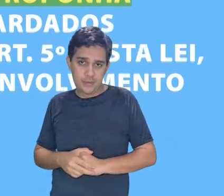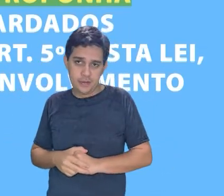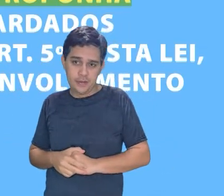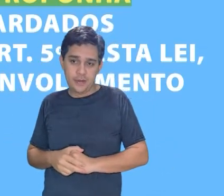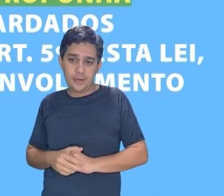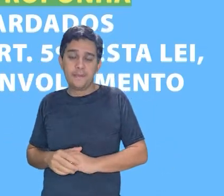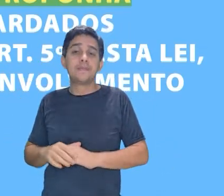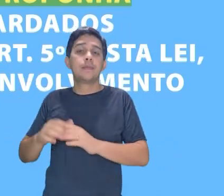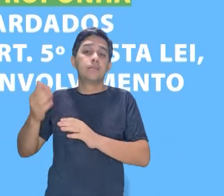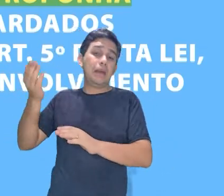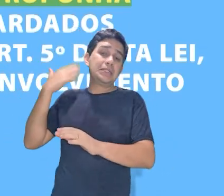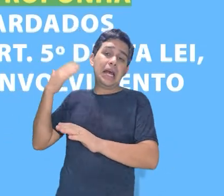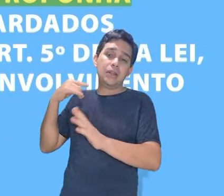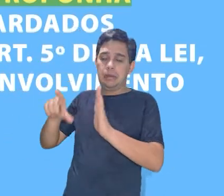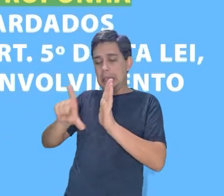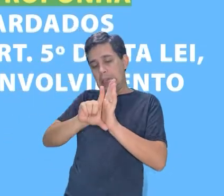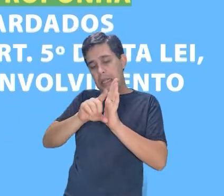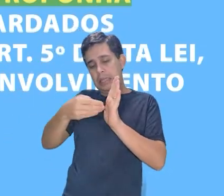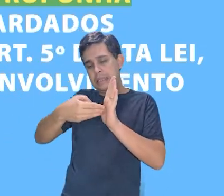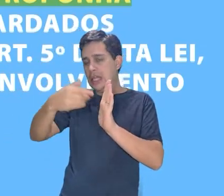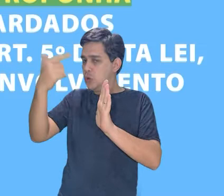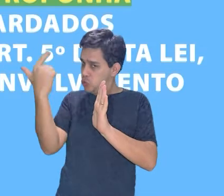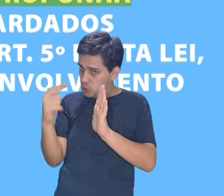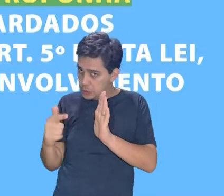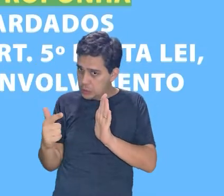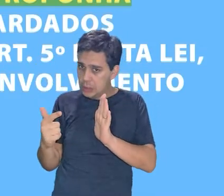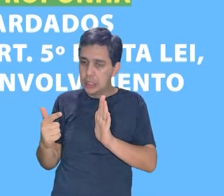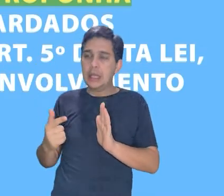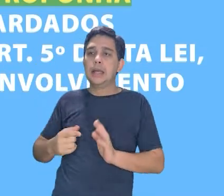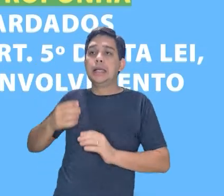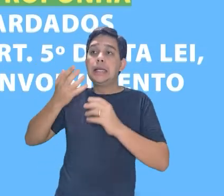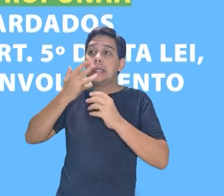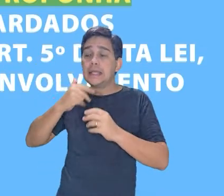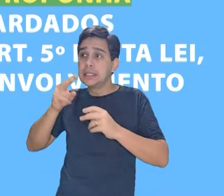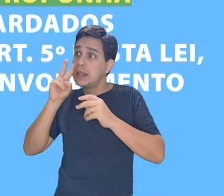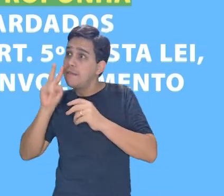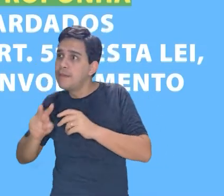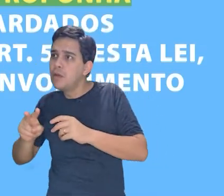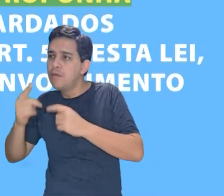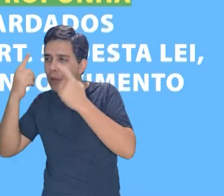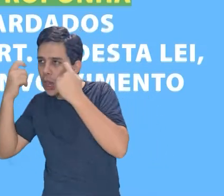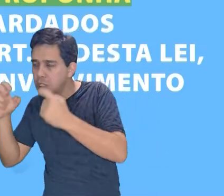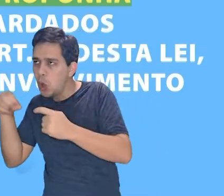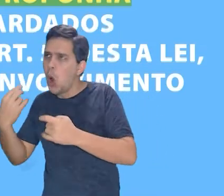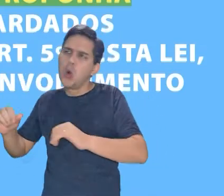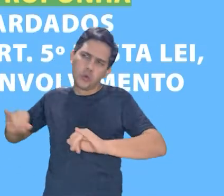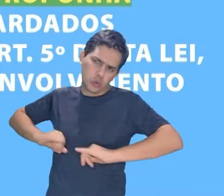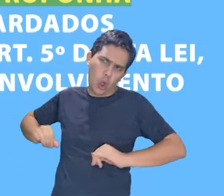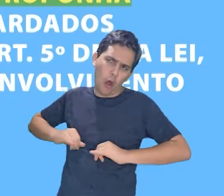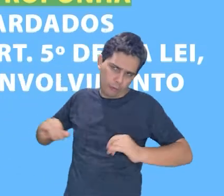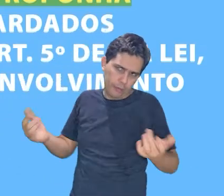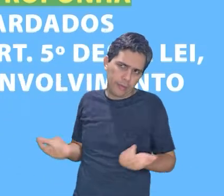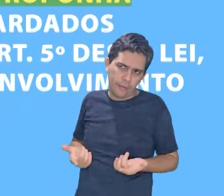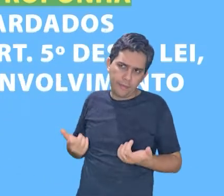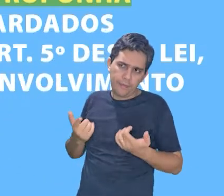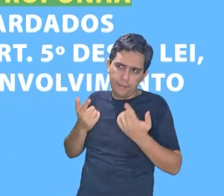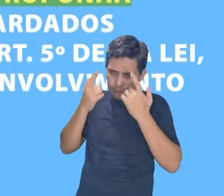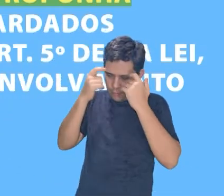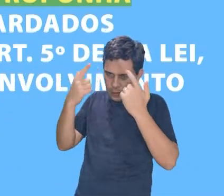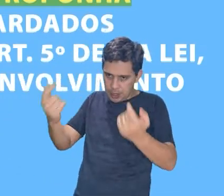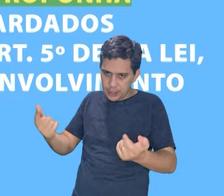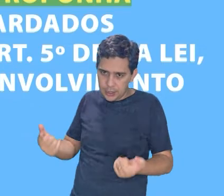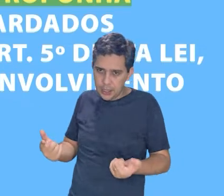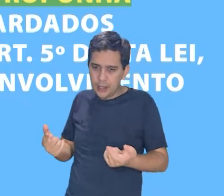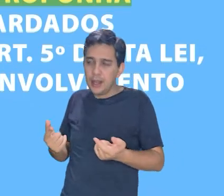aquela criança ou adolescente testemunha ou vítima de violência, ela poderia ser ouvida por